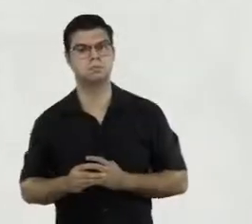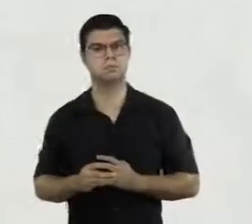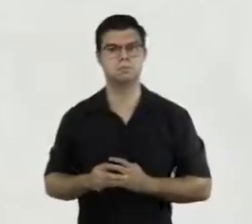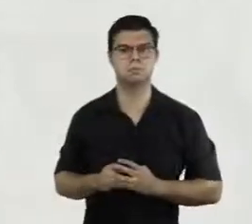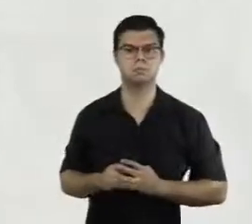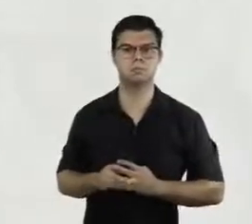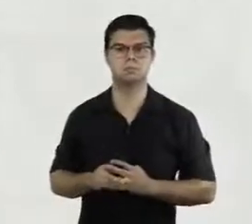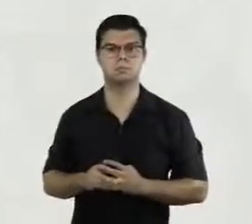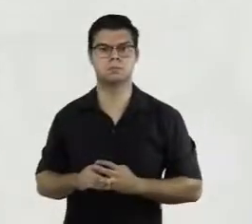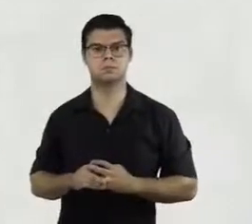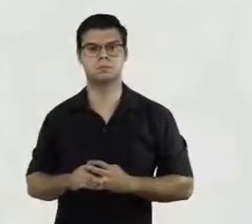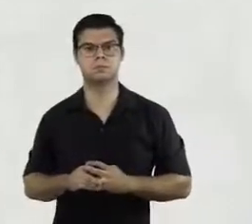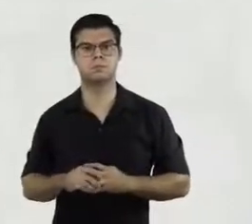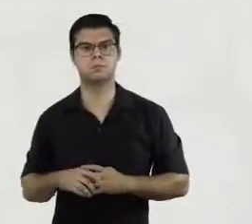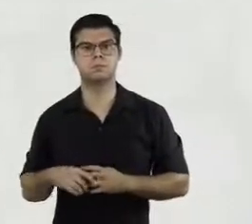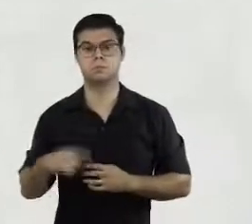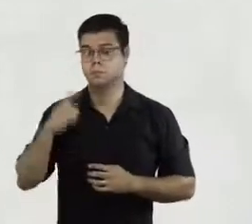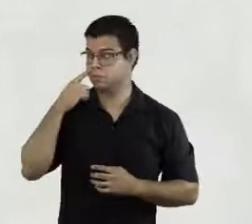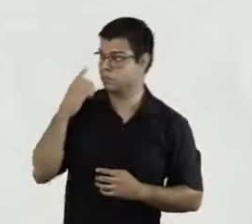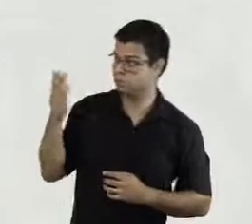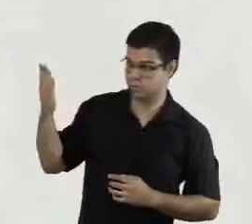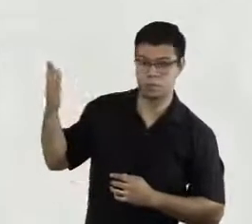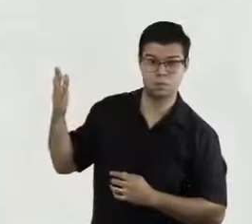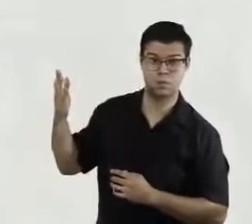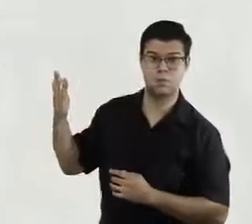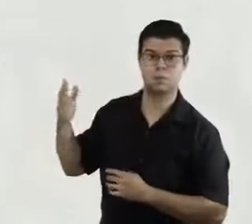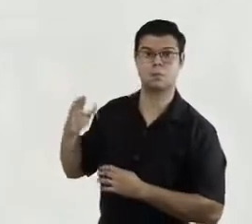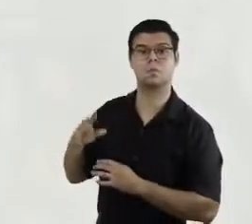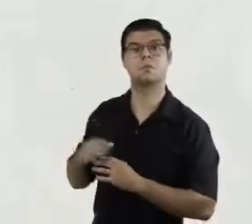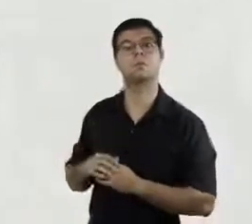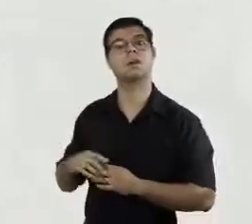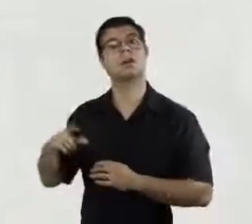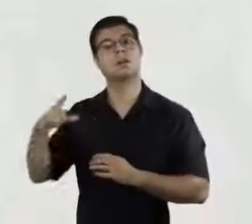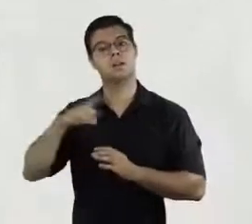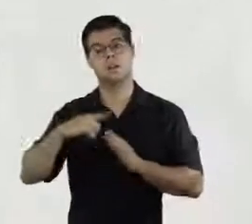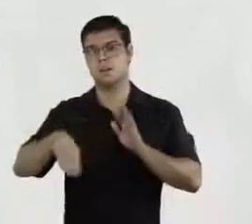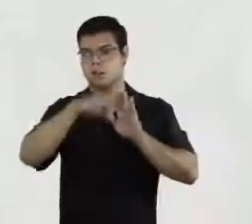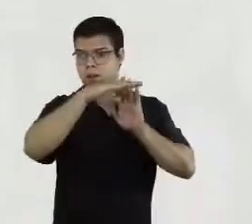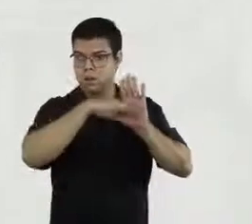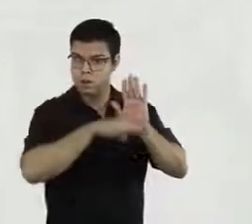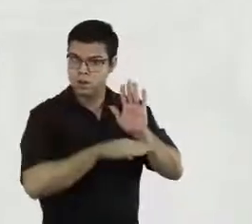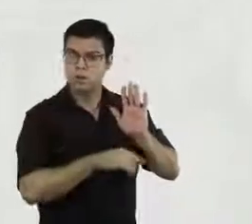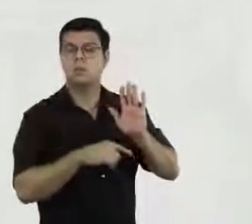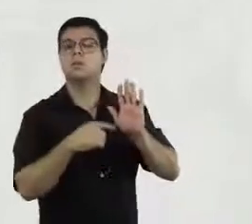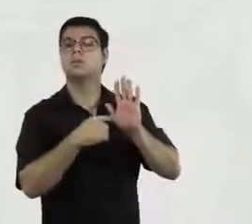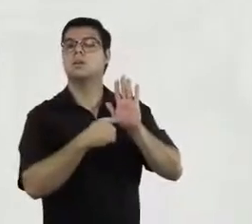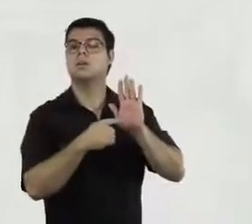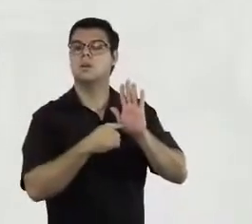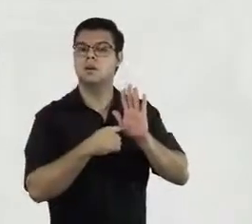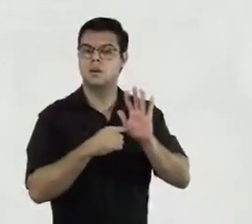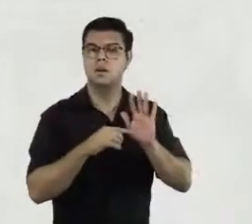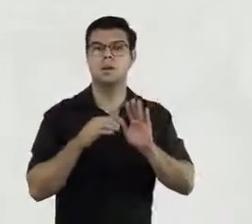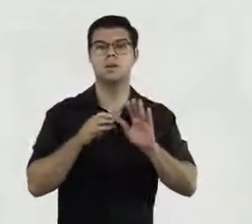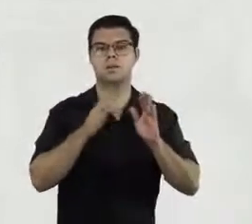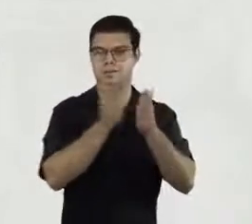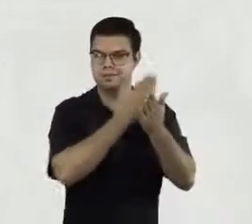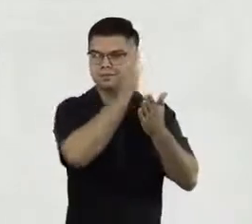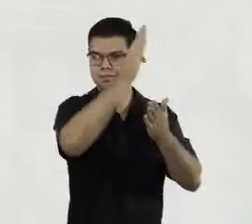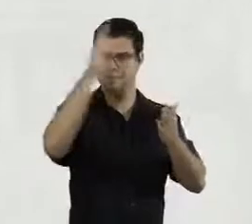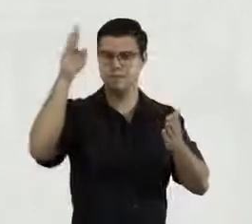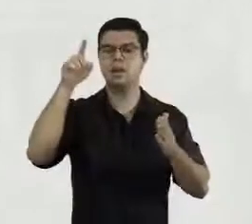À guisa de conclusão, os fundamentos de prática da bibliografia têm se mostrado